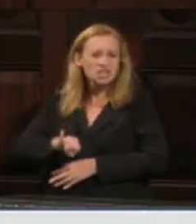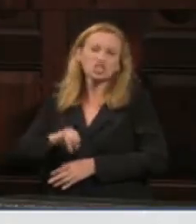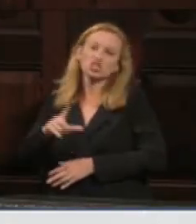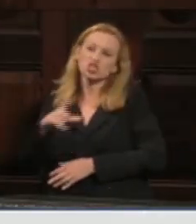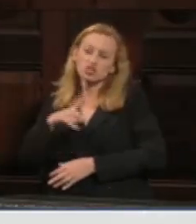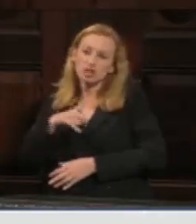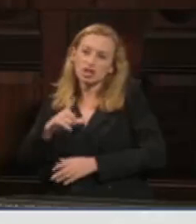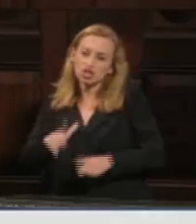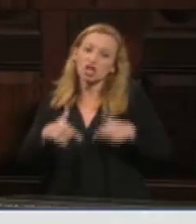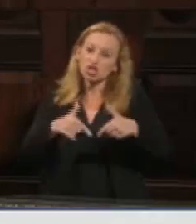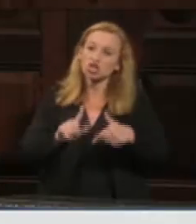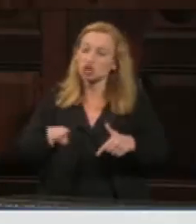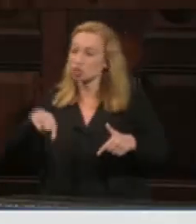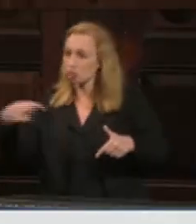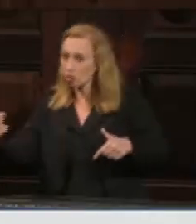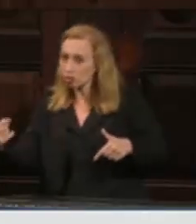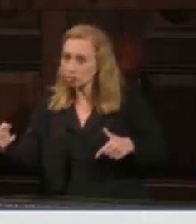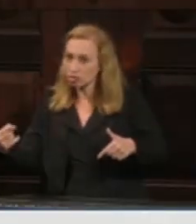será.